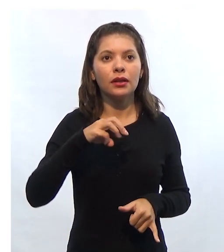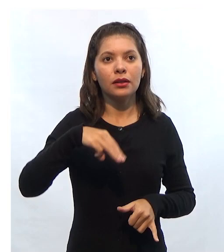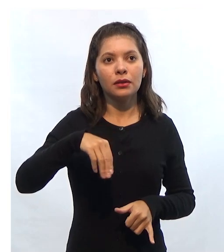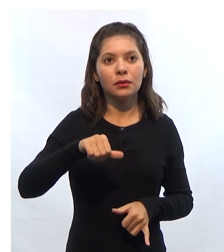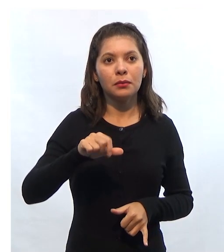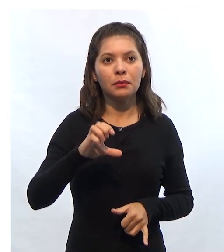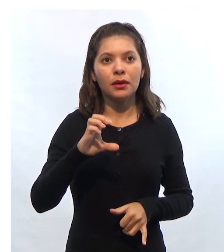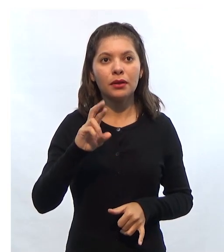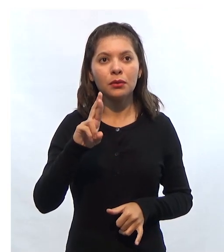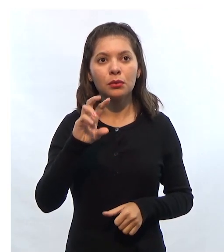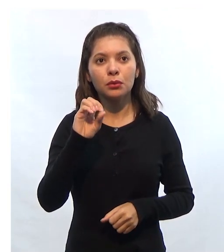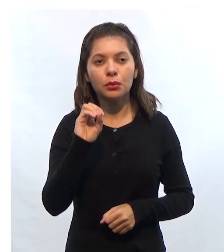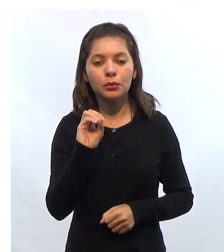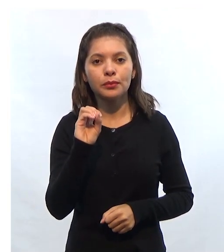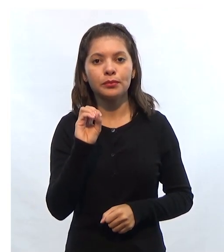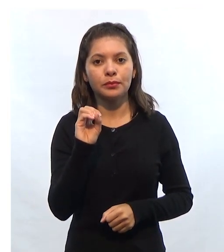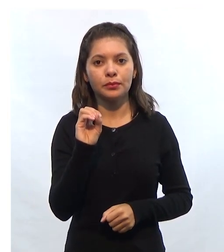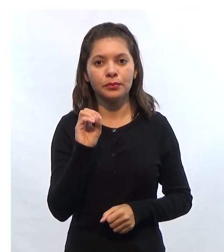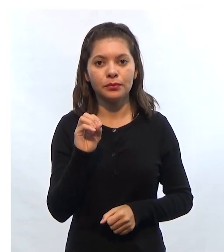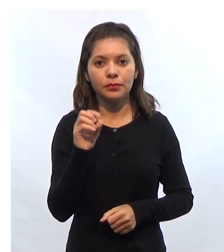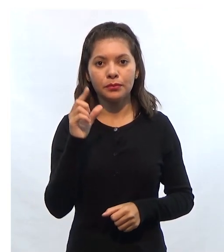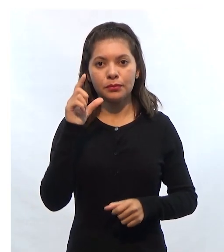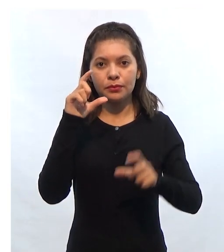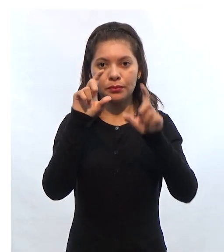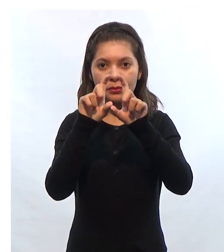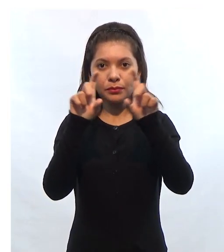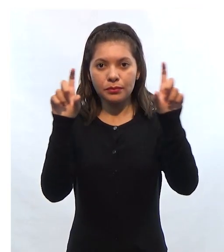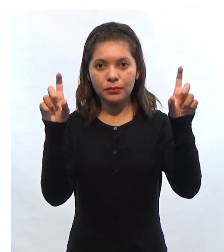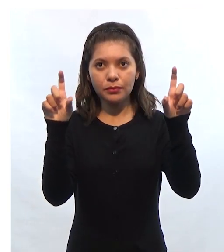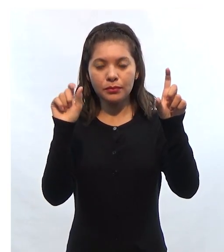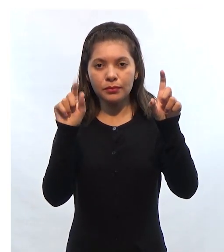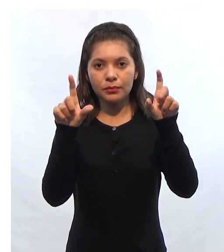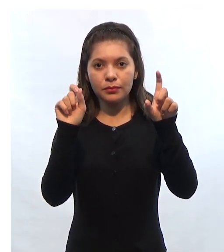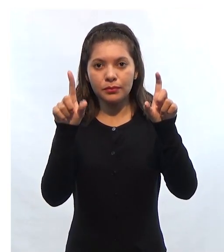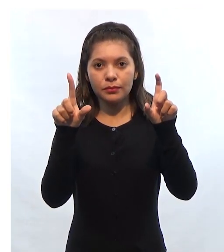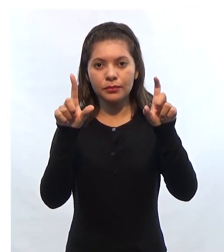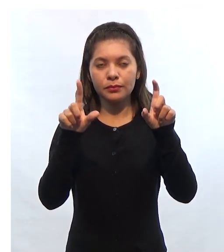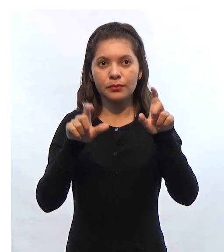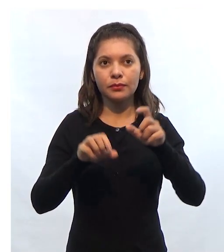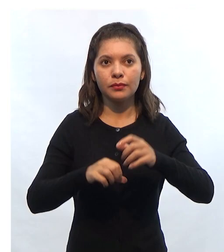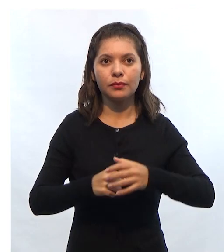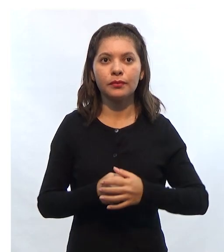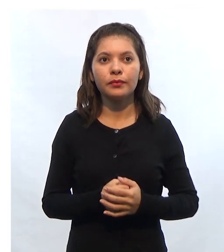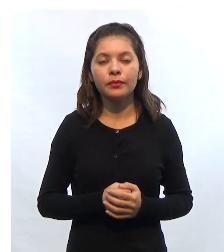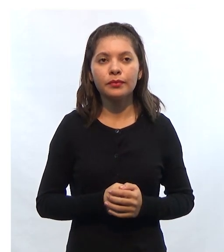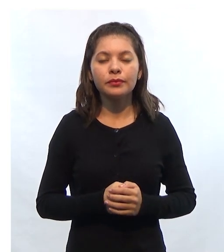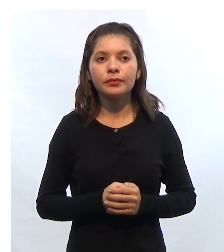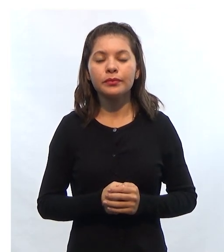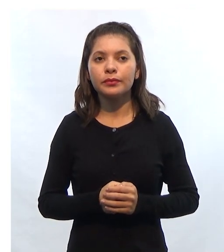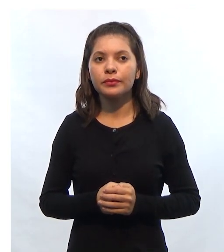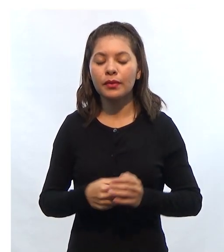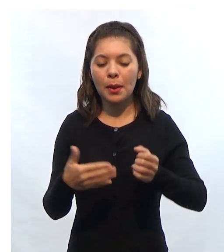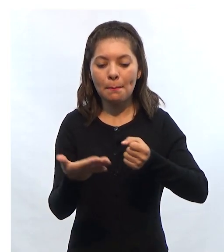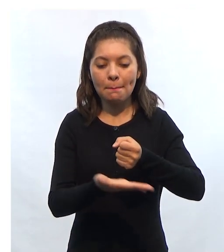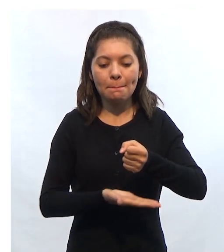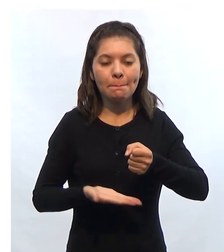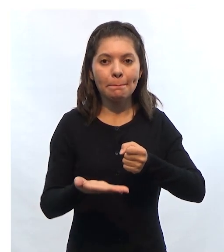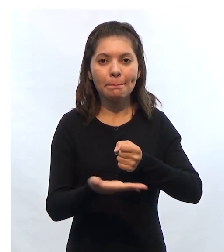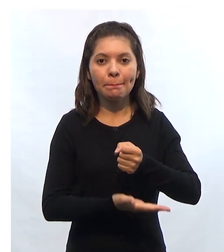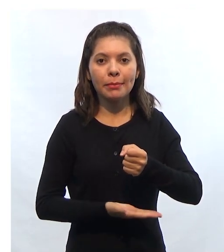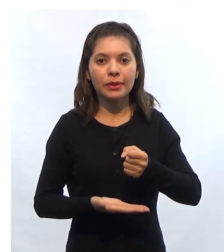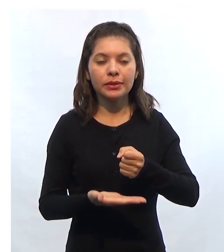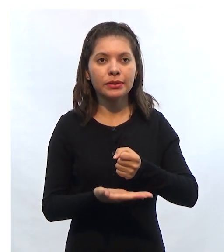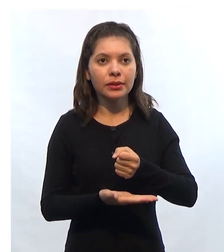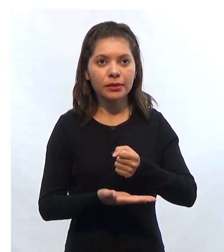o macroambiente e o microambiente, tá? Então, dentro do macroambiente, ele vai se